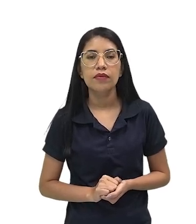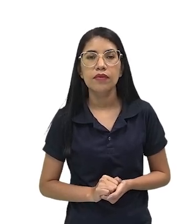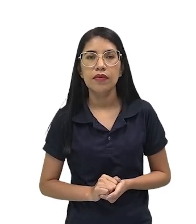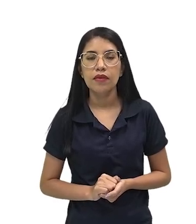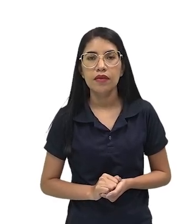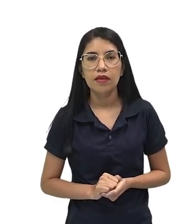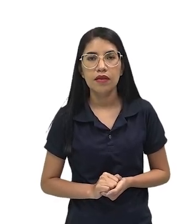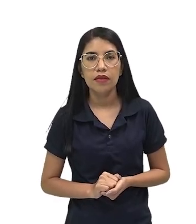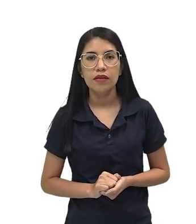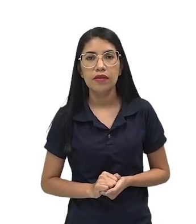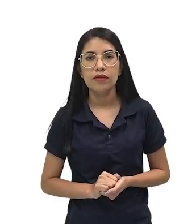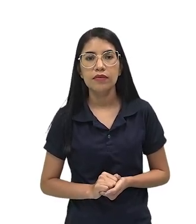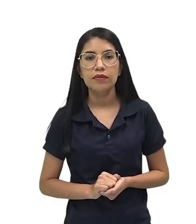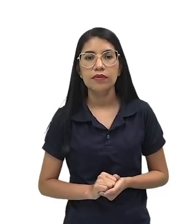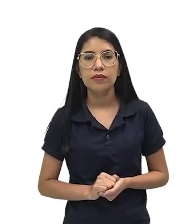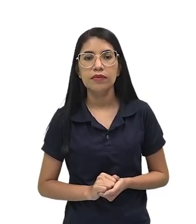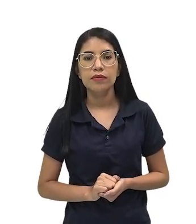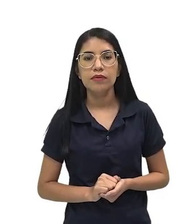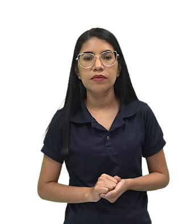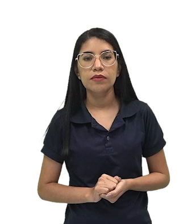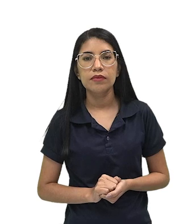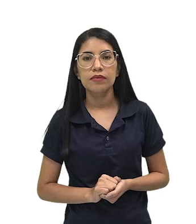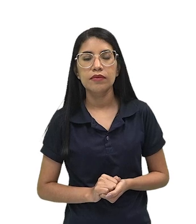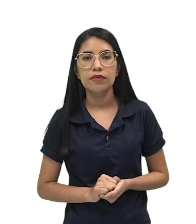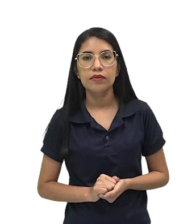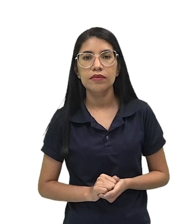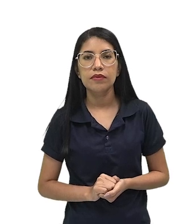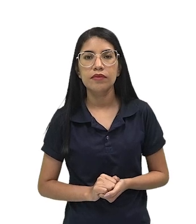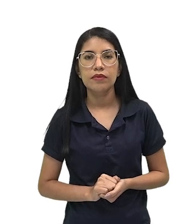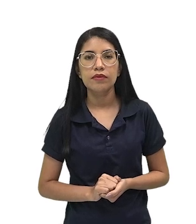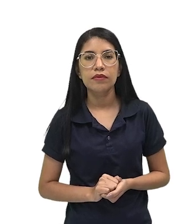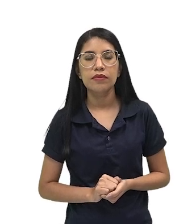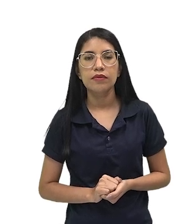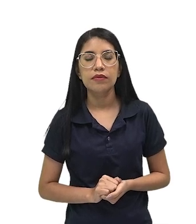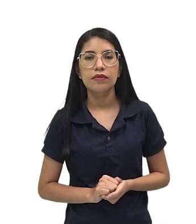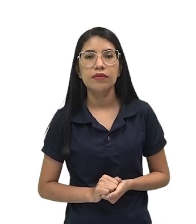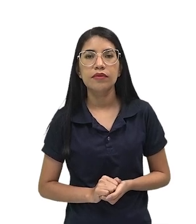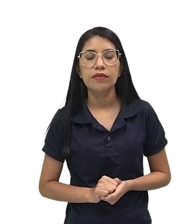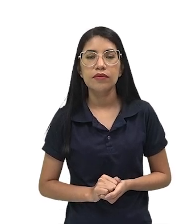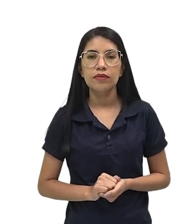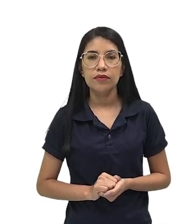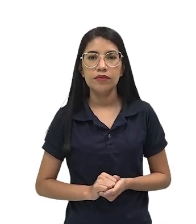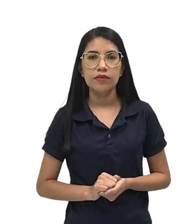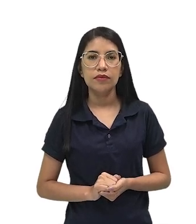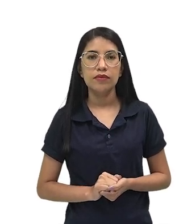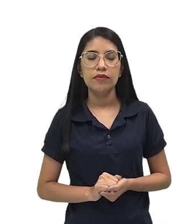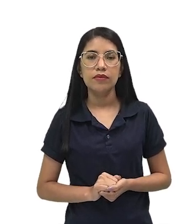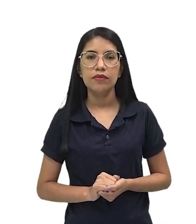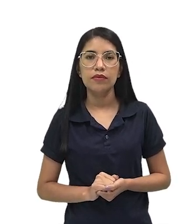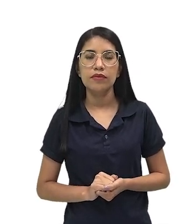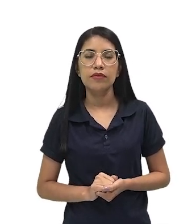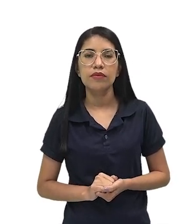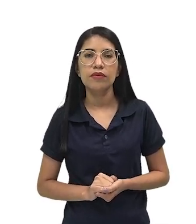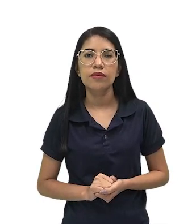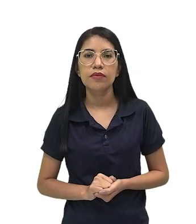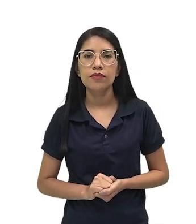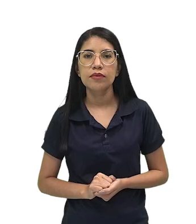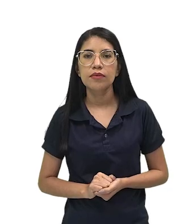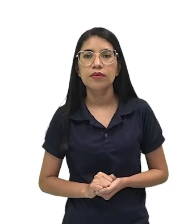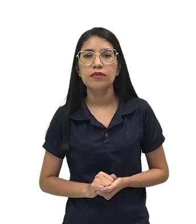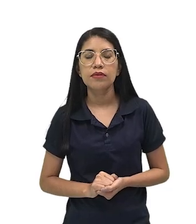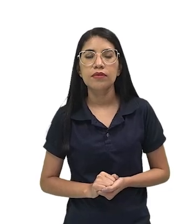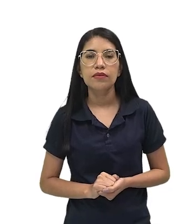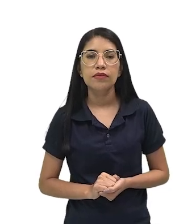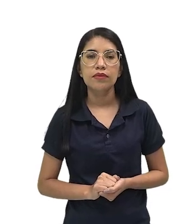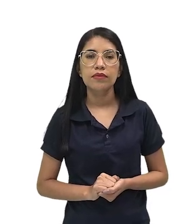Então, vamos substituir, ó. Realizando as substituições. Então, nós temos, olha,